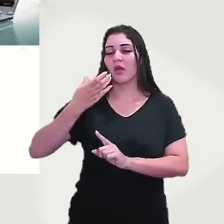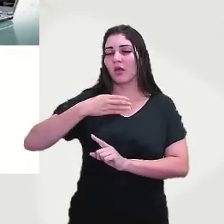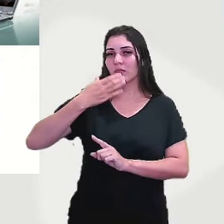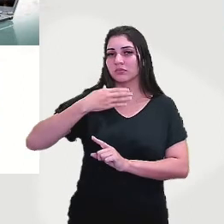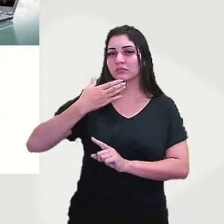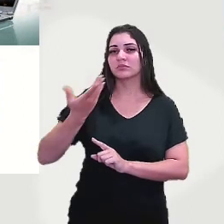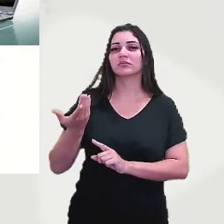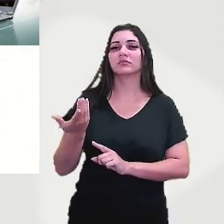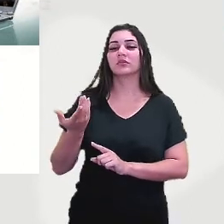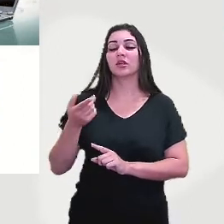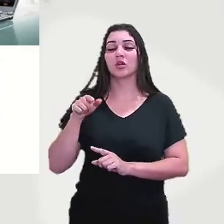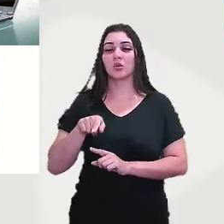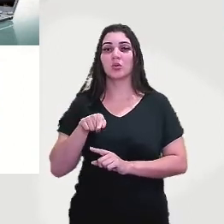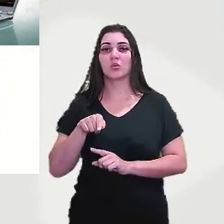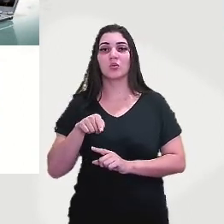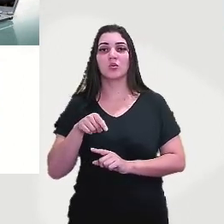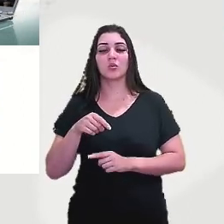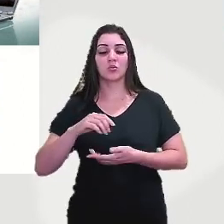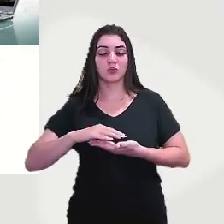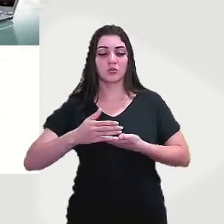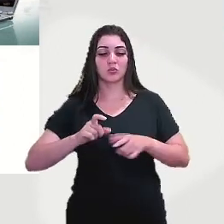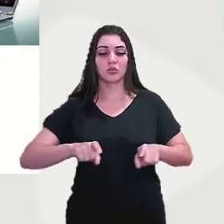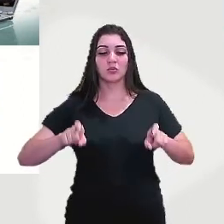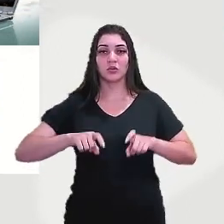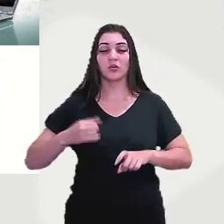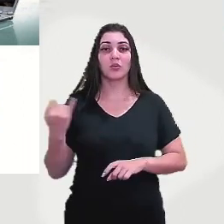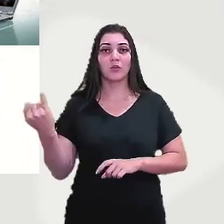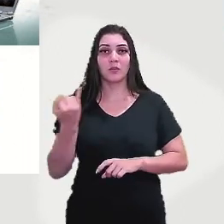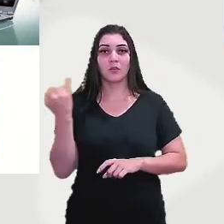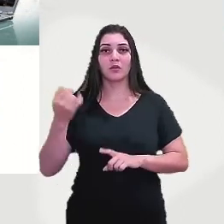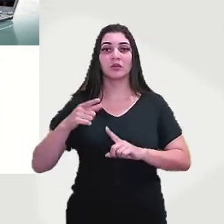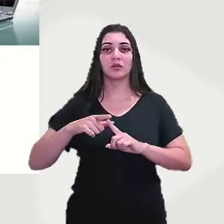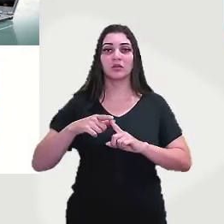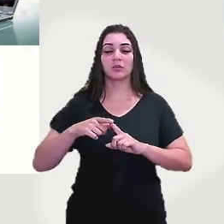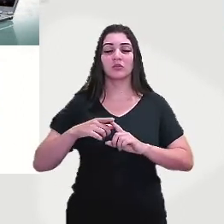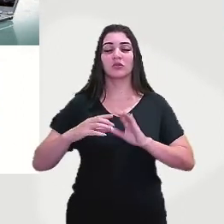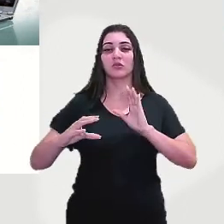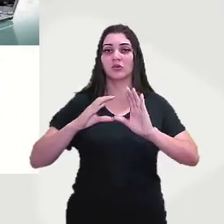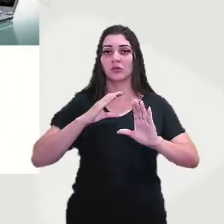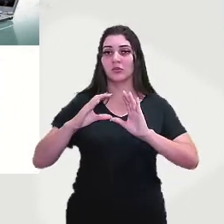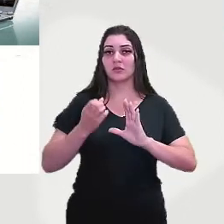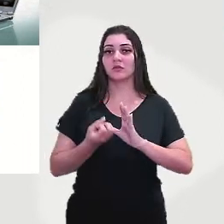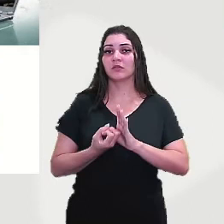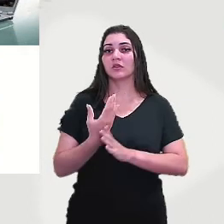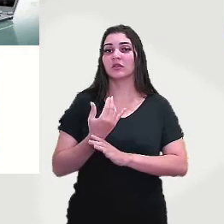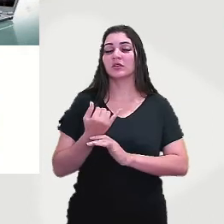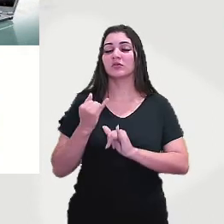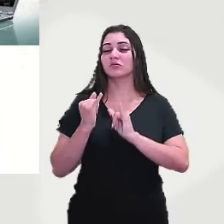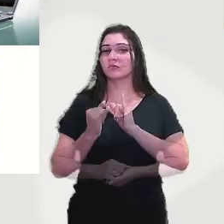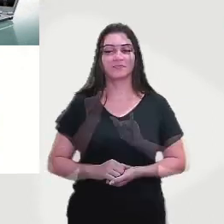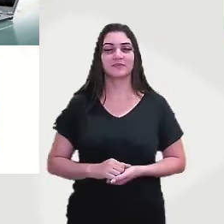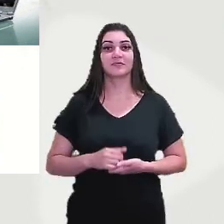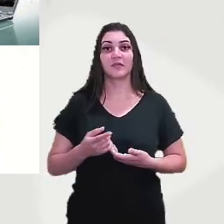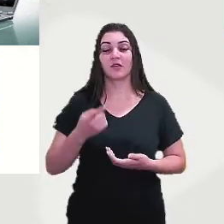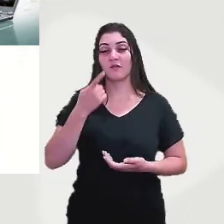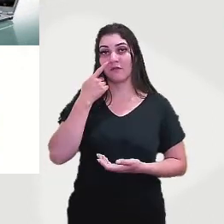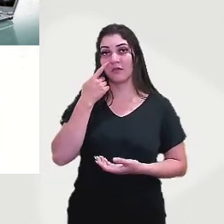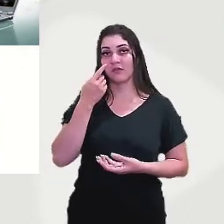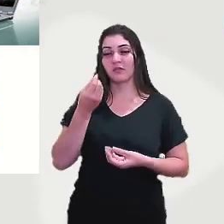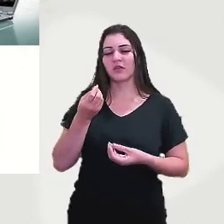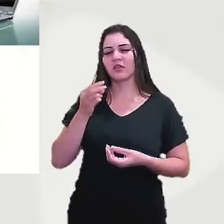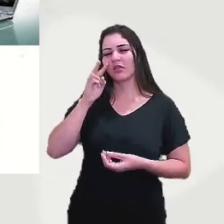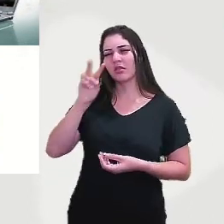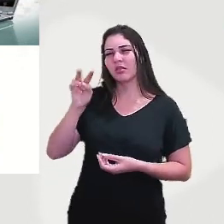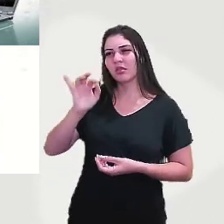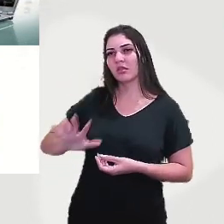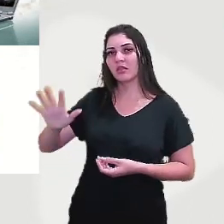O computador se torna um importante meio de comunicação com o surgimento da internet e dos navegadores. Veja, por favor, na imagem